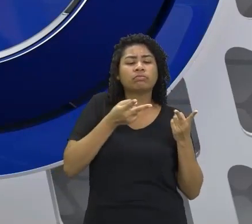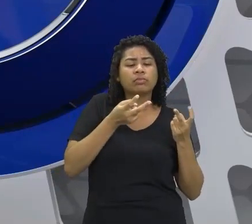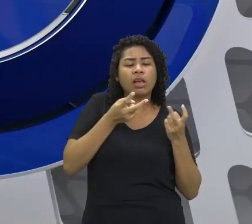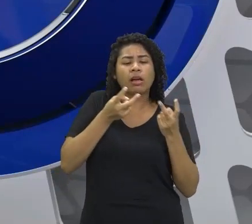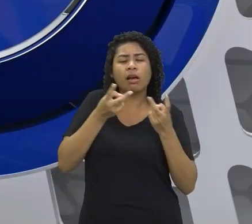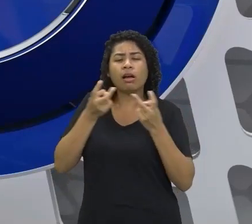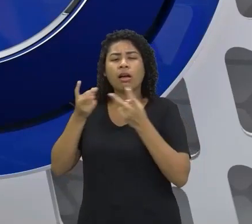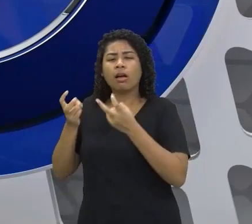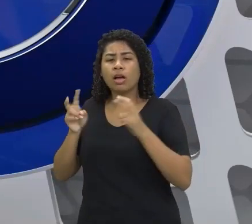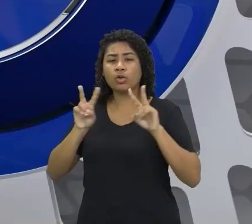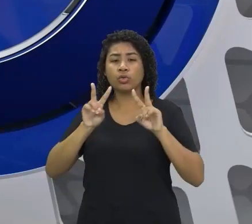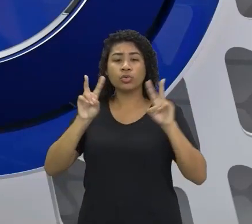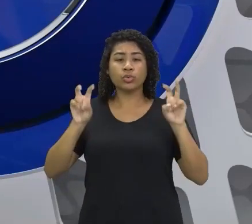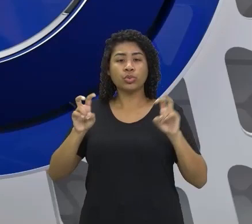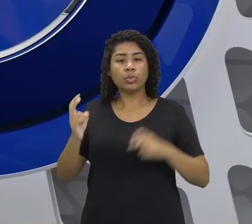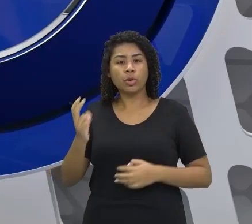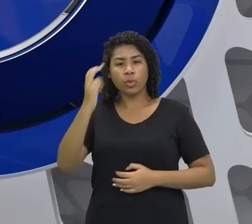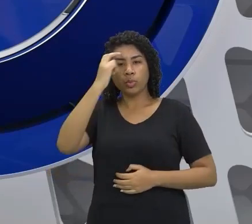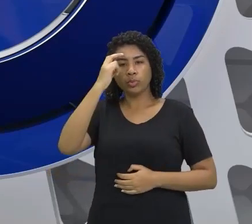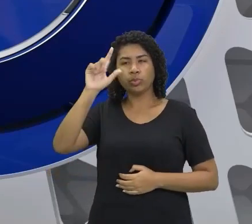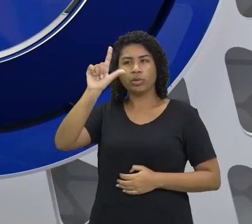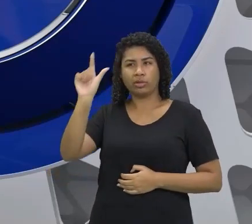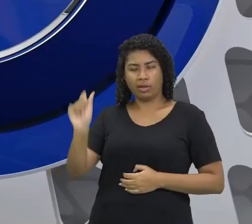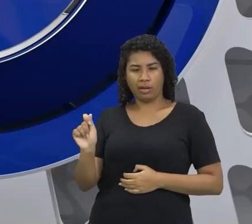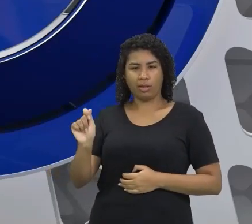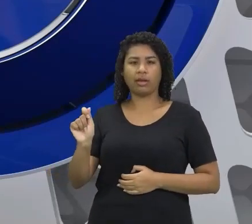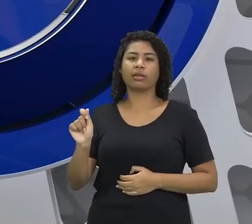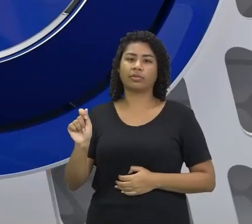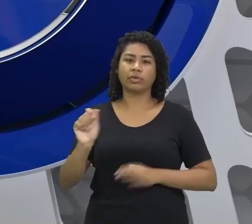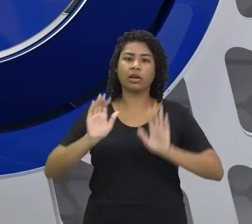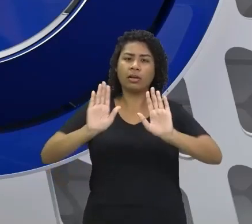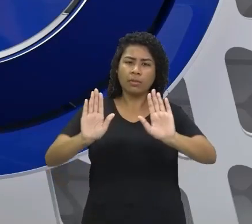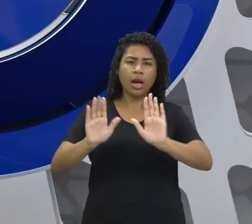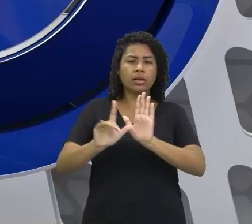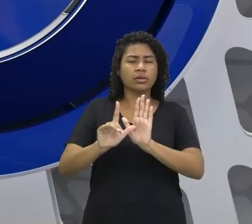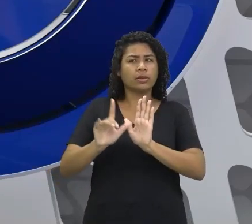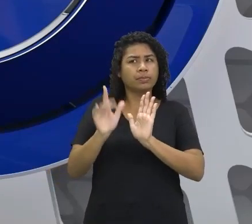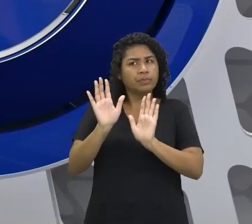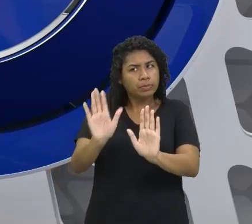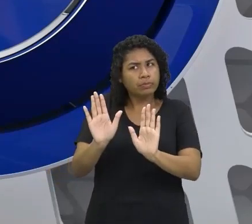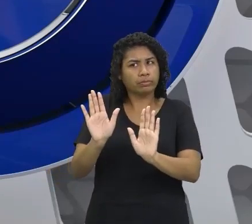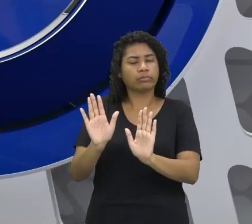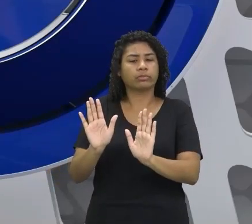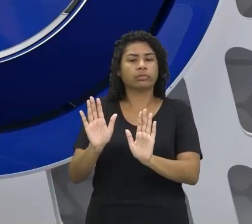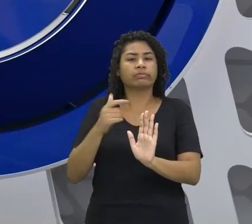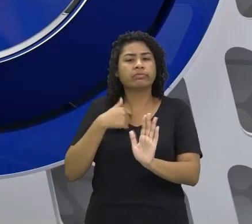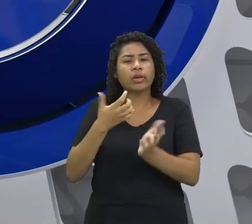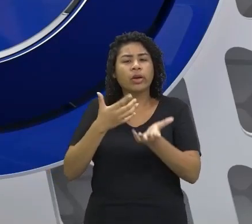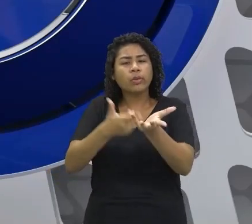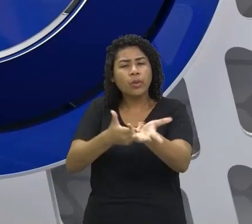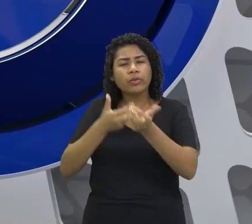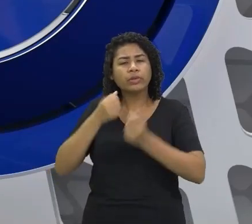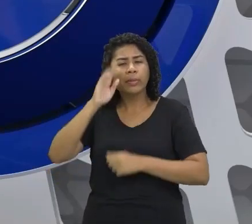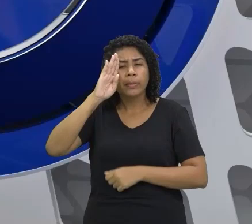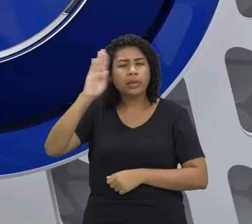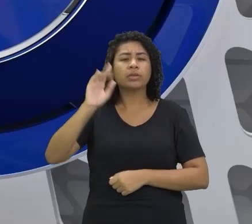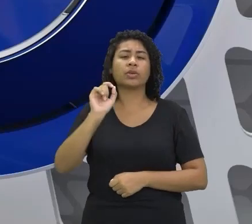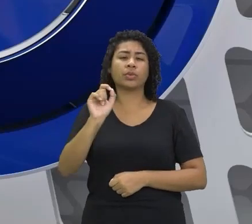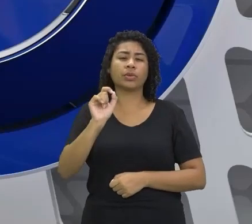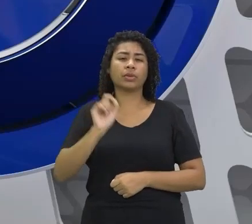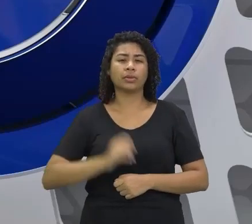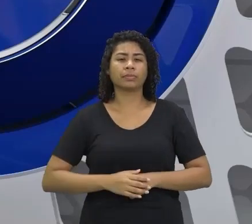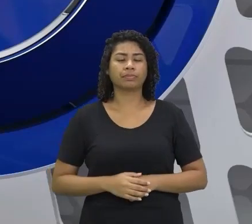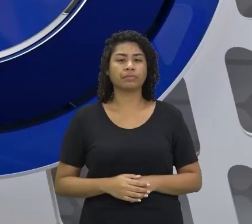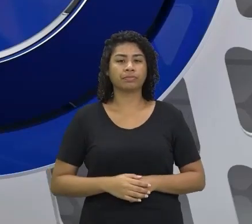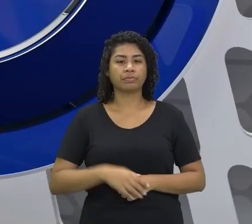da espiritualidade africana. Mas antes de a gente dar esse passo com carinho, eu quero te convidar a olhar um